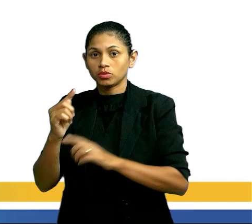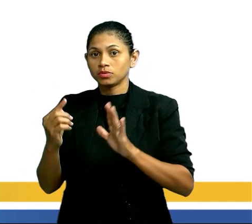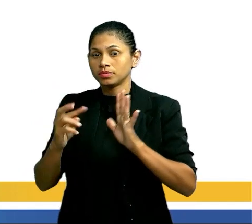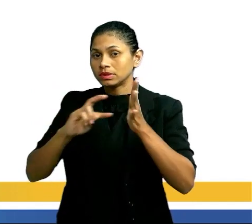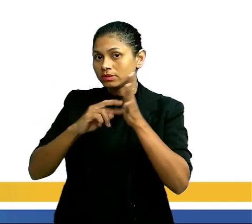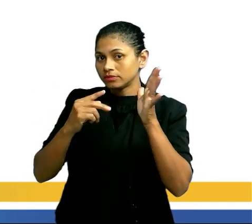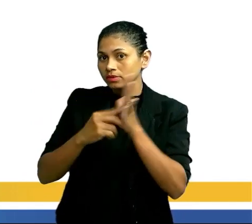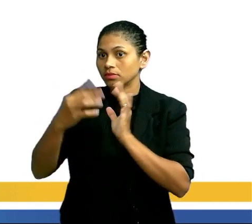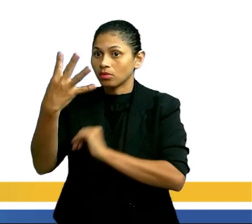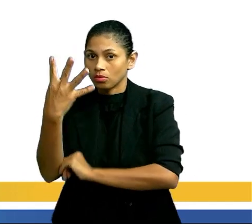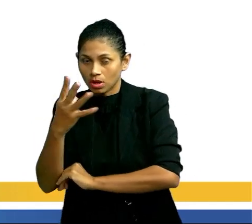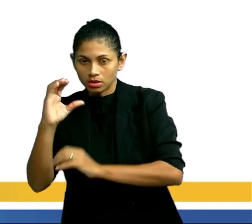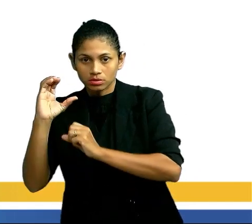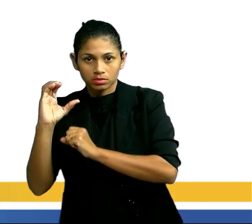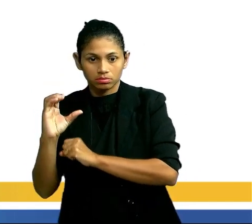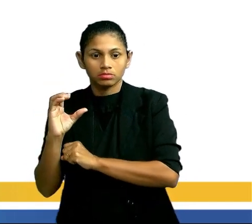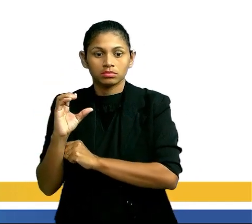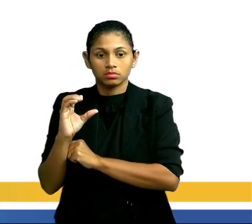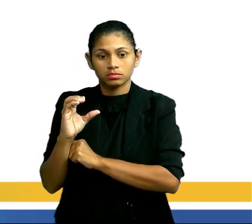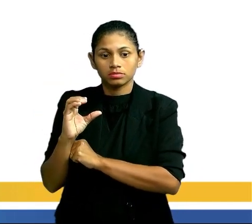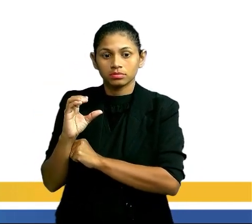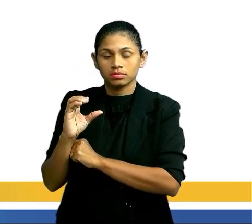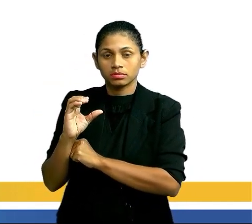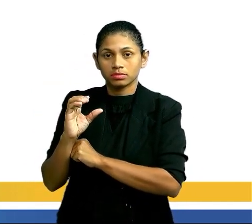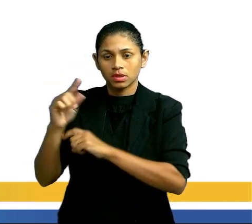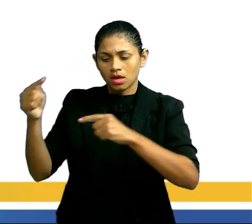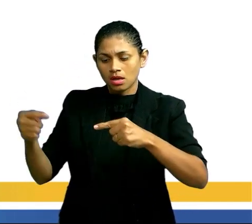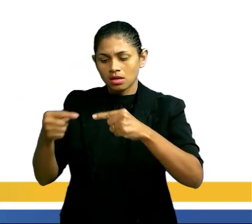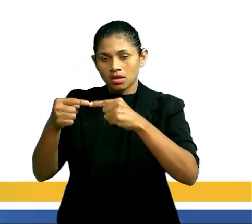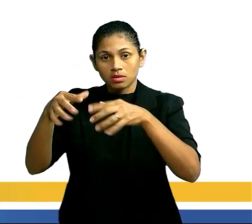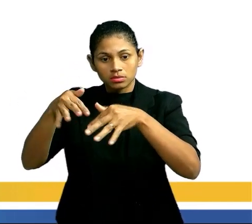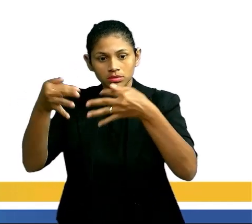carbonos, ligações simples an, e a nossa cetona está ali no